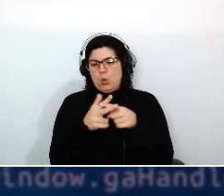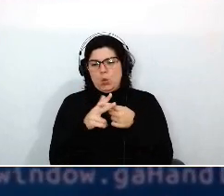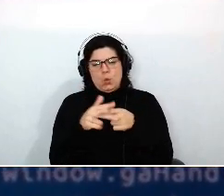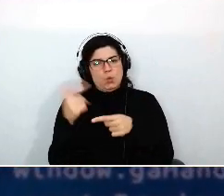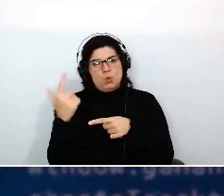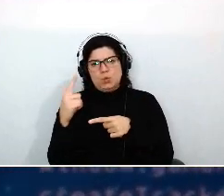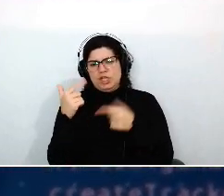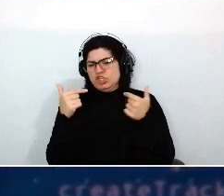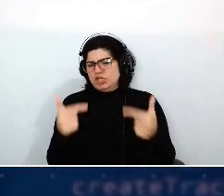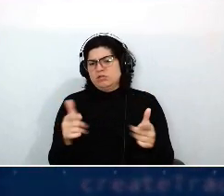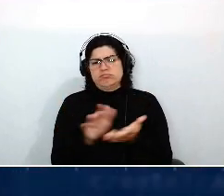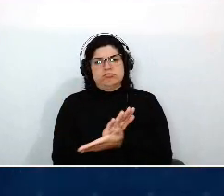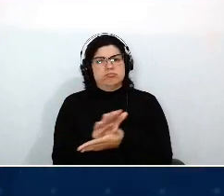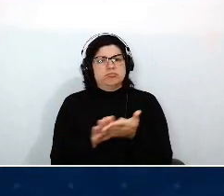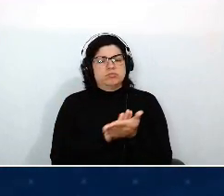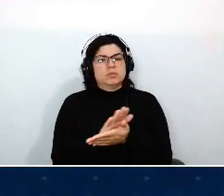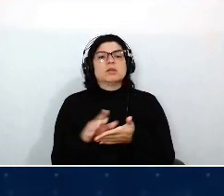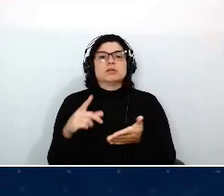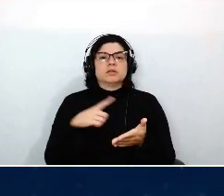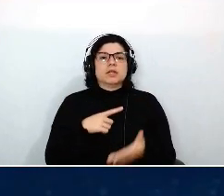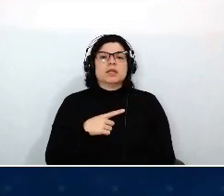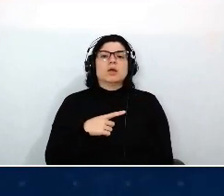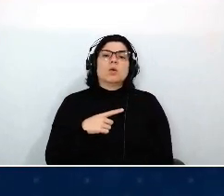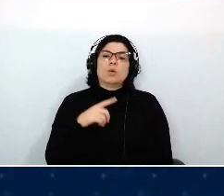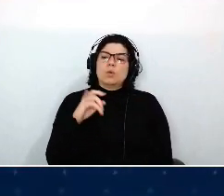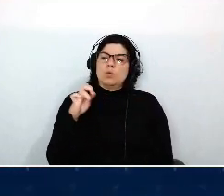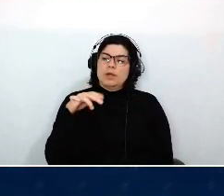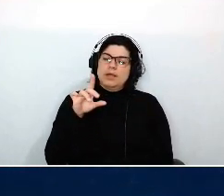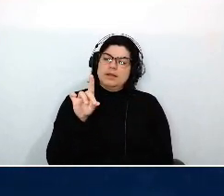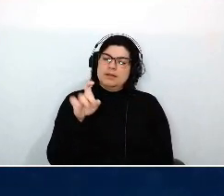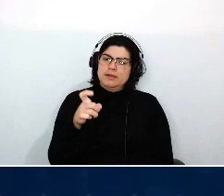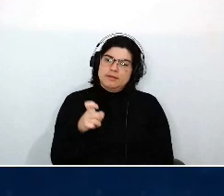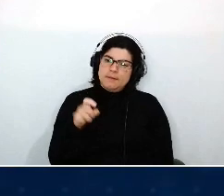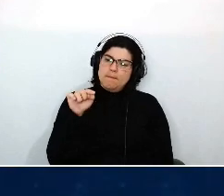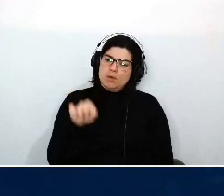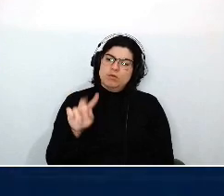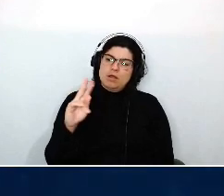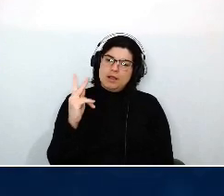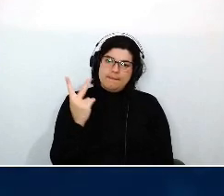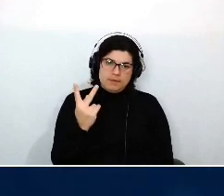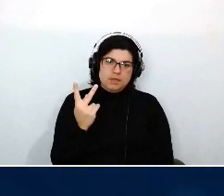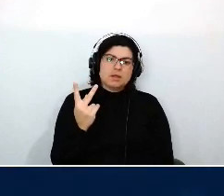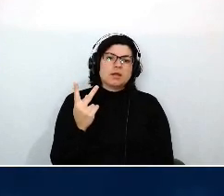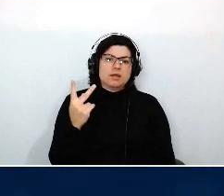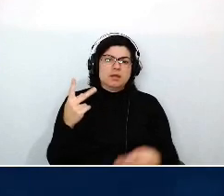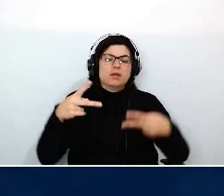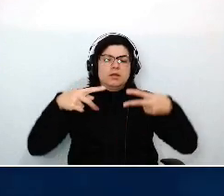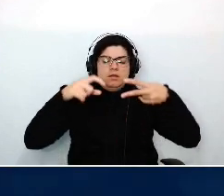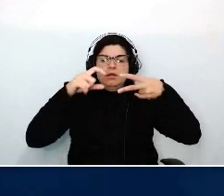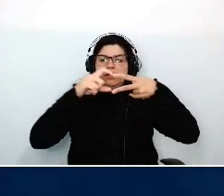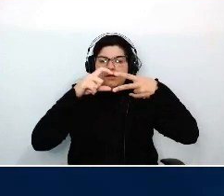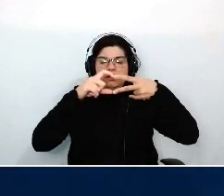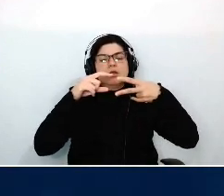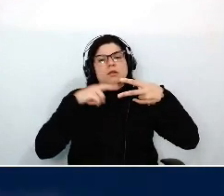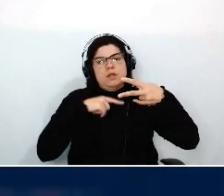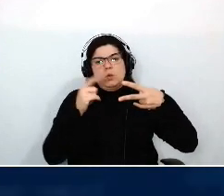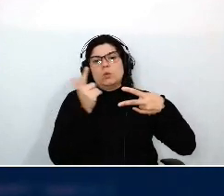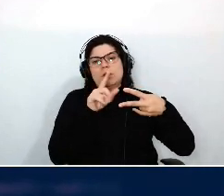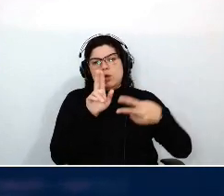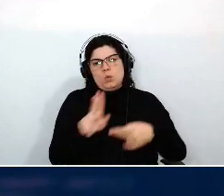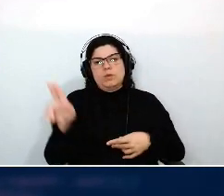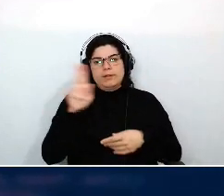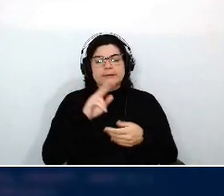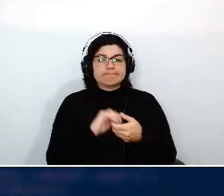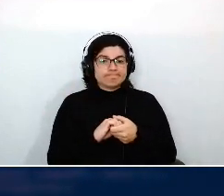arquivo .php, um index.php, você consegue subir uma aplicação em servidor que usa a Soli e usa os componentes do HyperF. Então, a gente